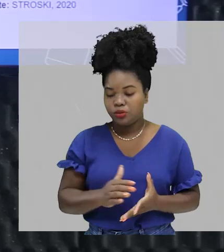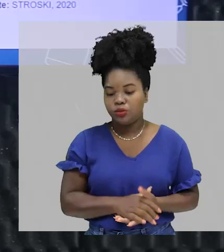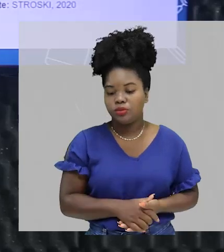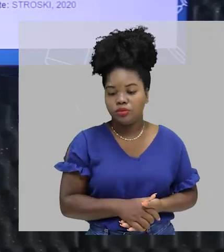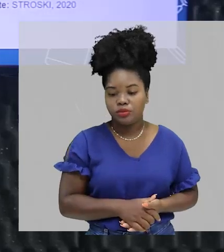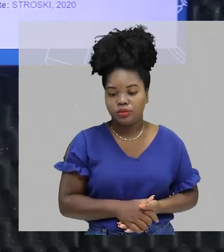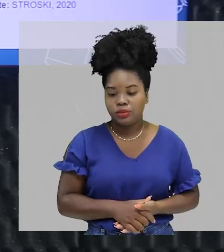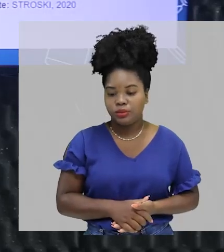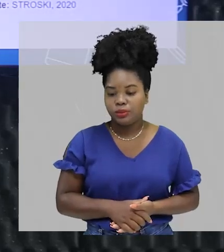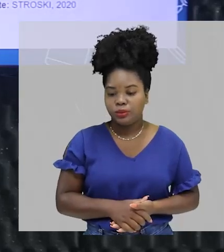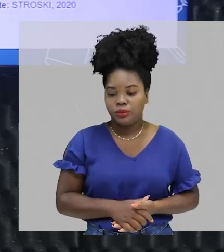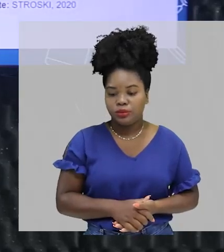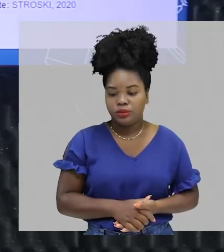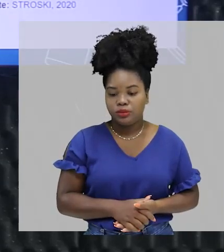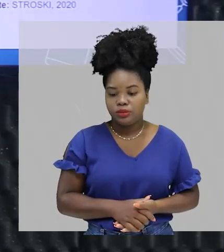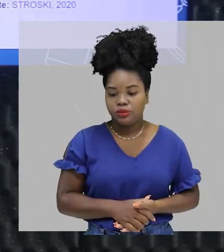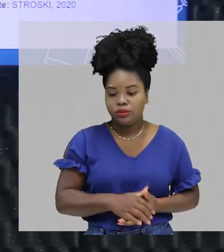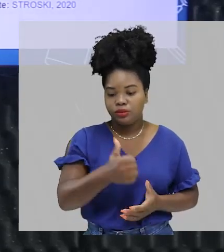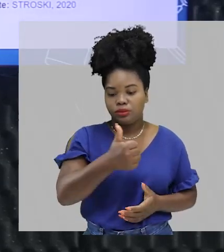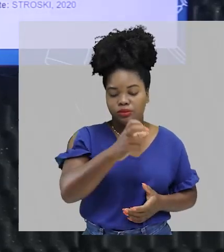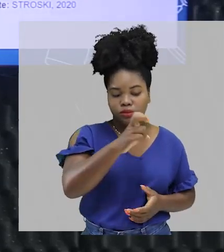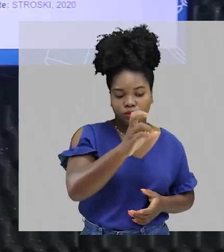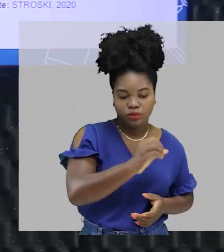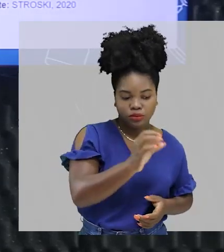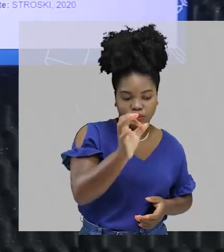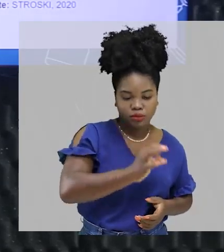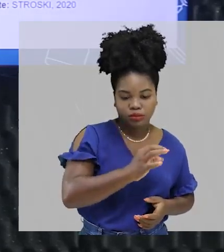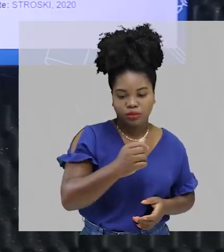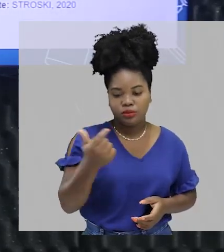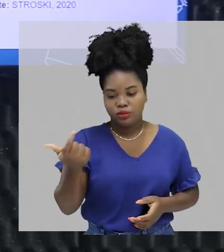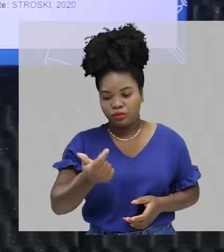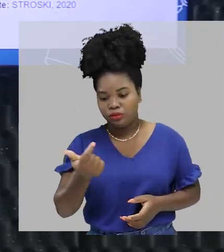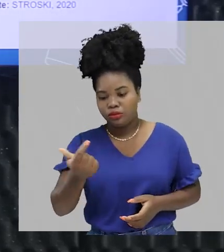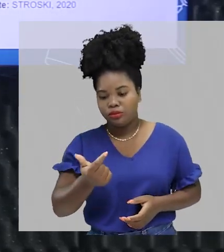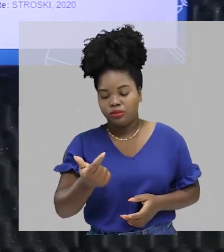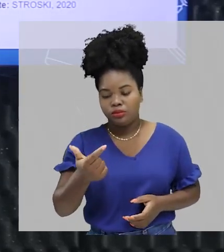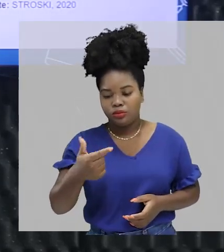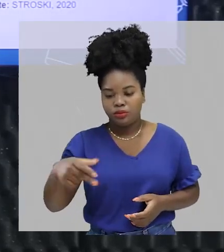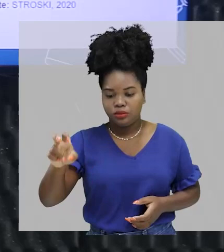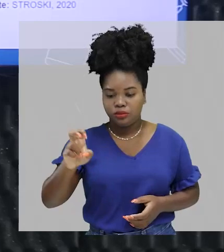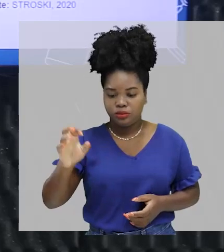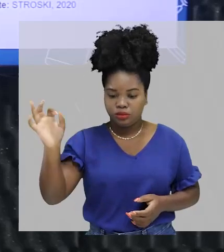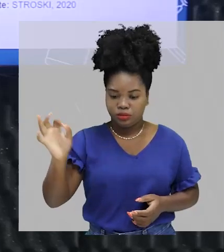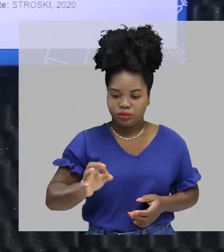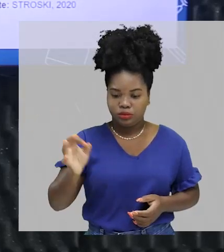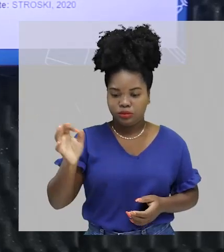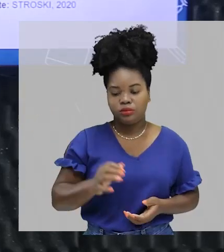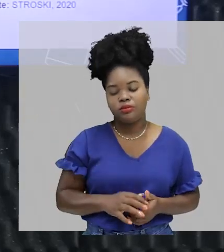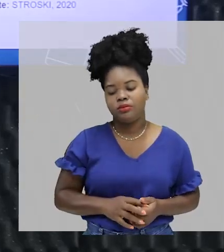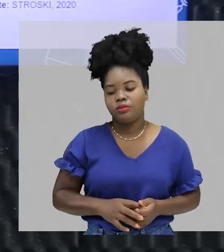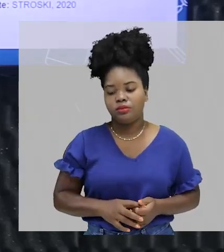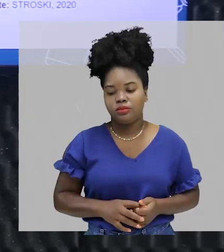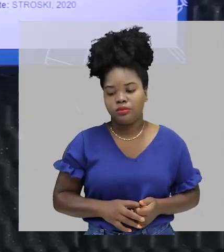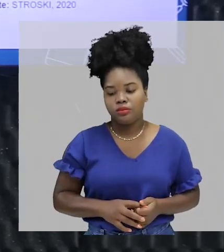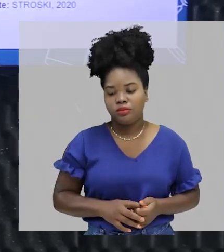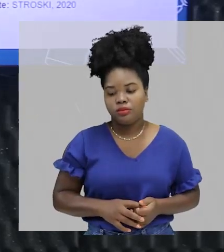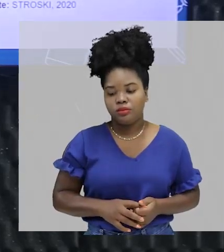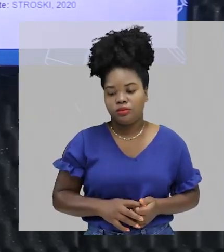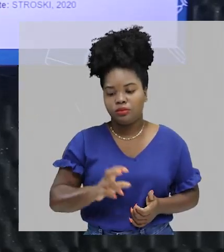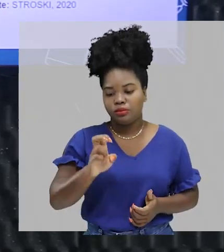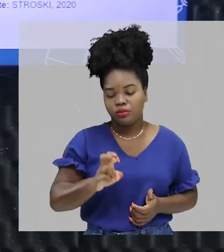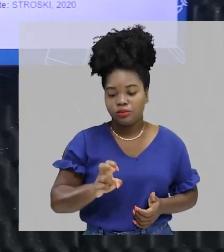desintegração. Primeira, 50%, a segunda, 25%. Então, eu vou ter